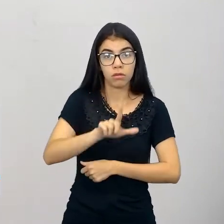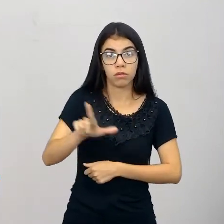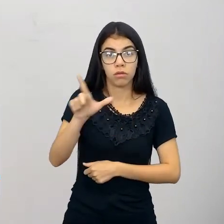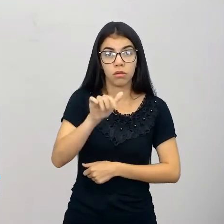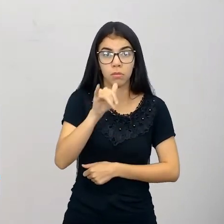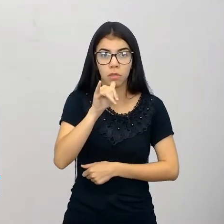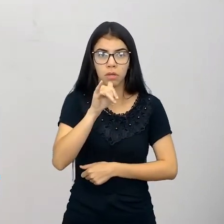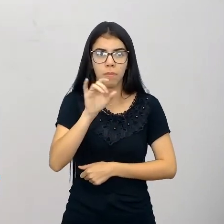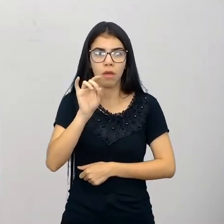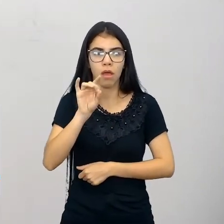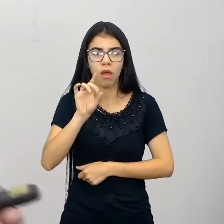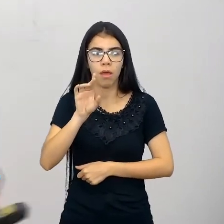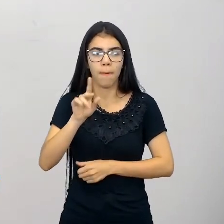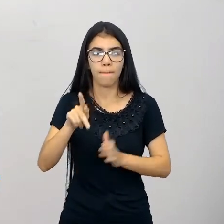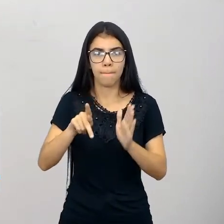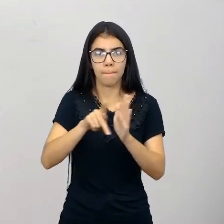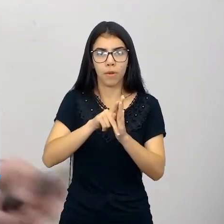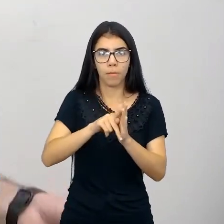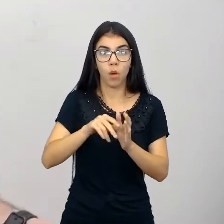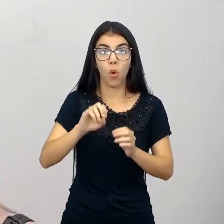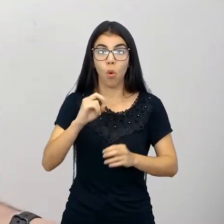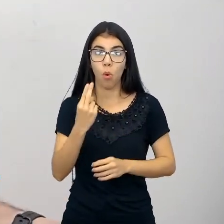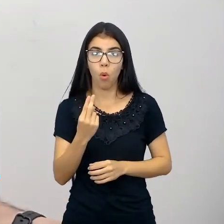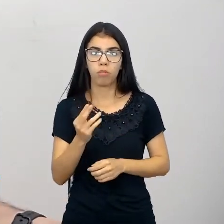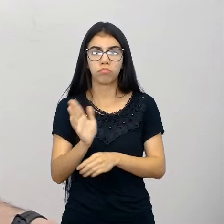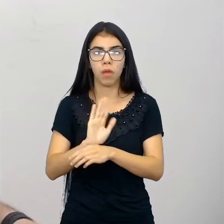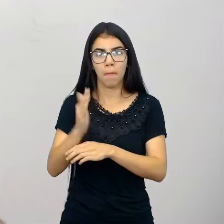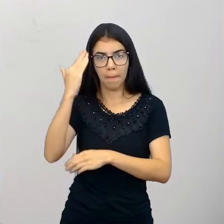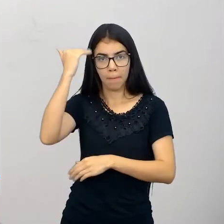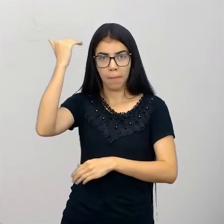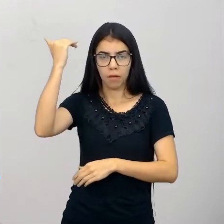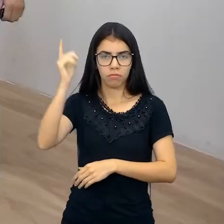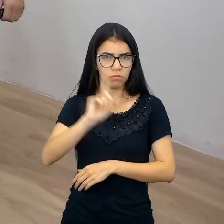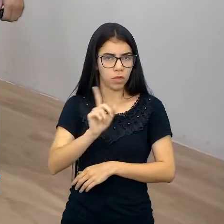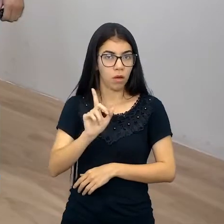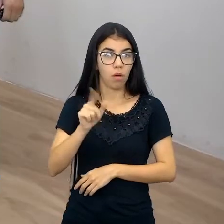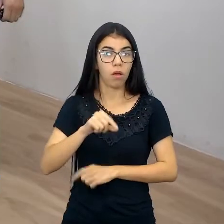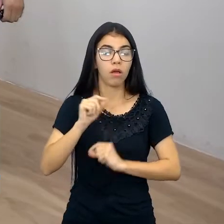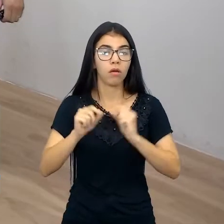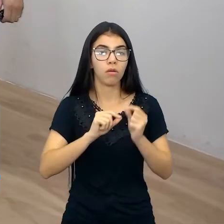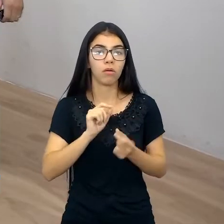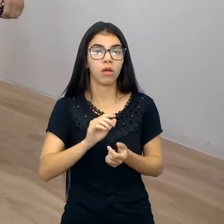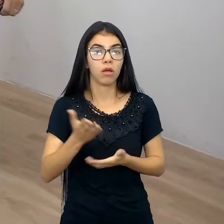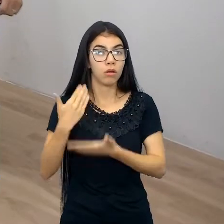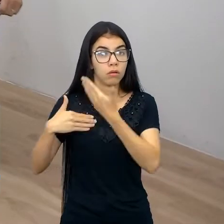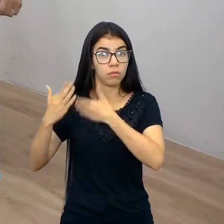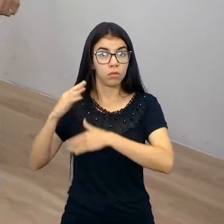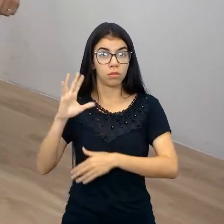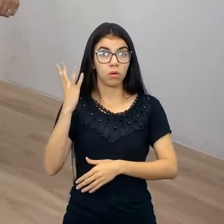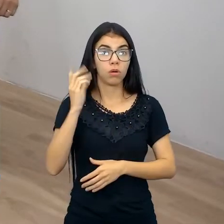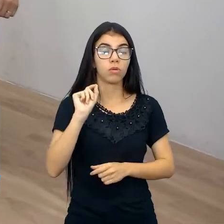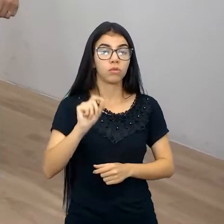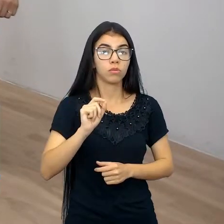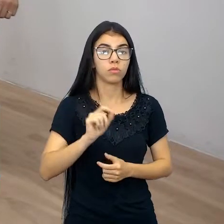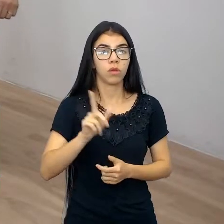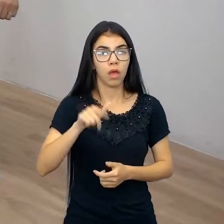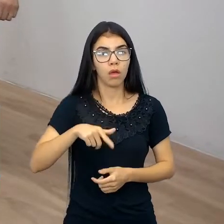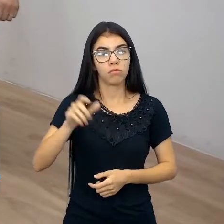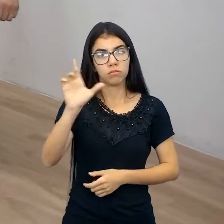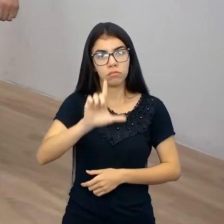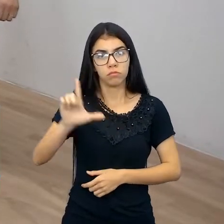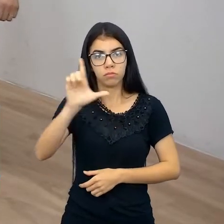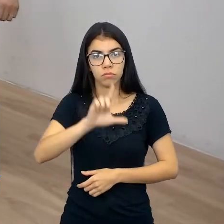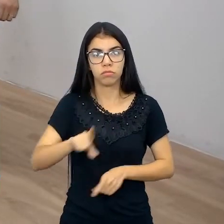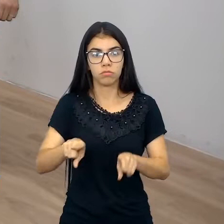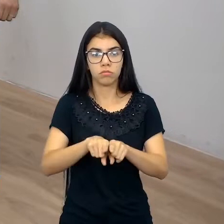não é sagrada e o cinema não é popular apenas. E isso aconteceu, né? A princípio, então, eu tinha aí a